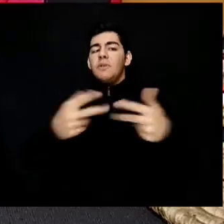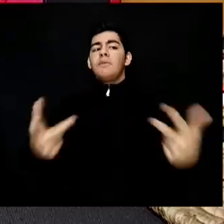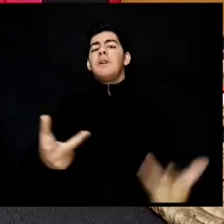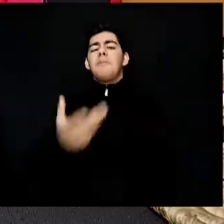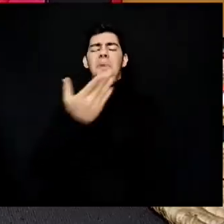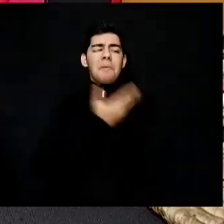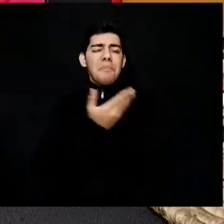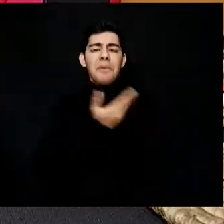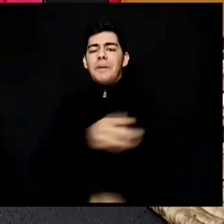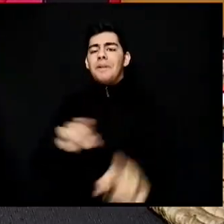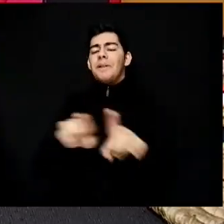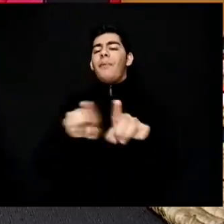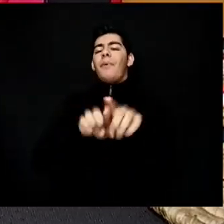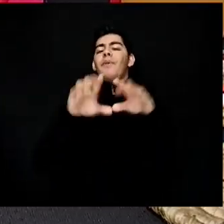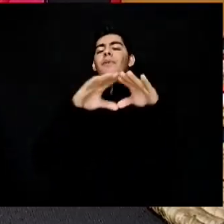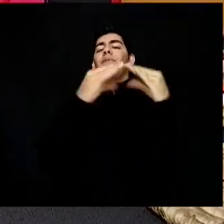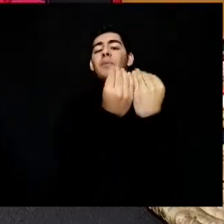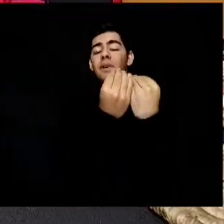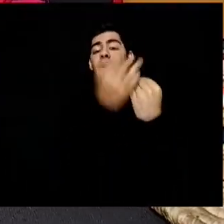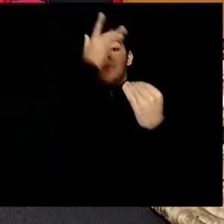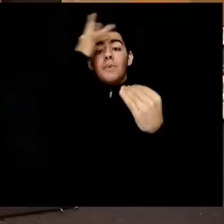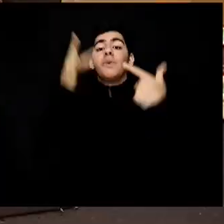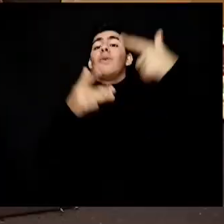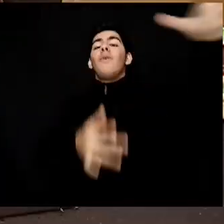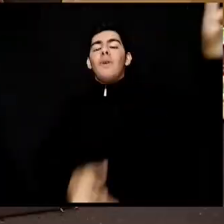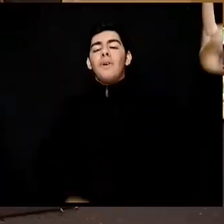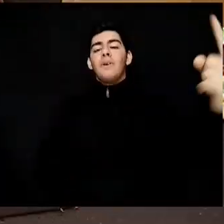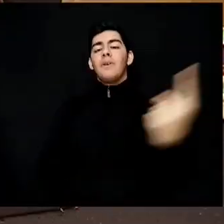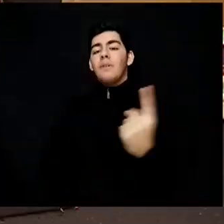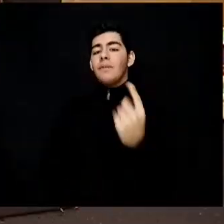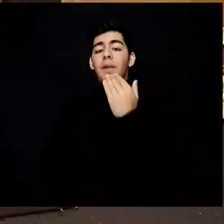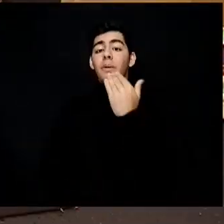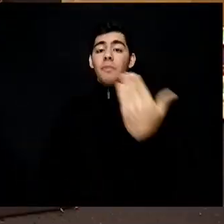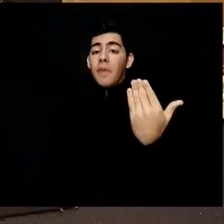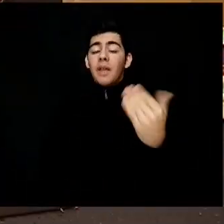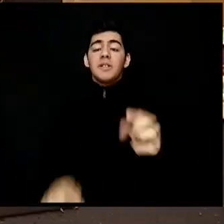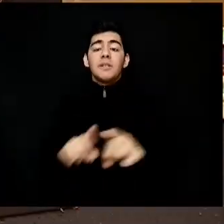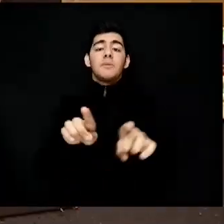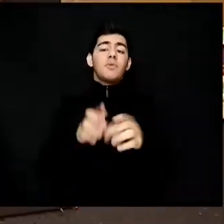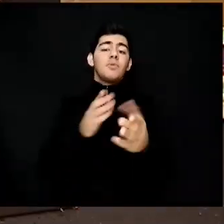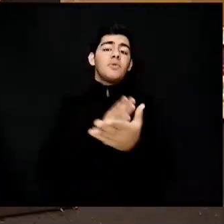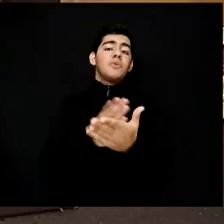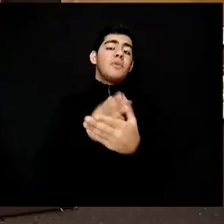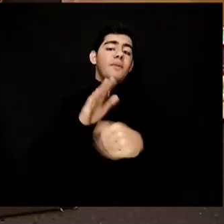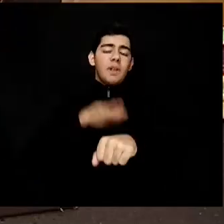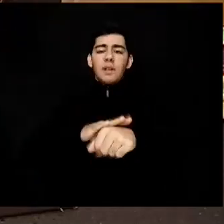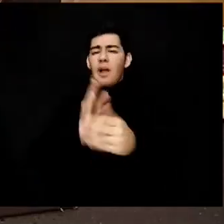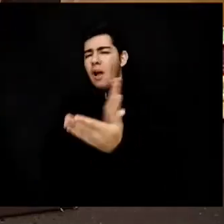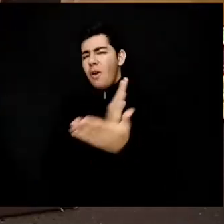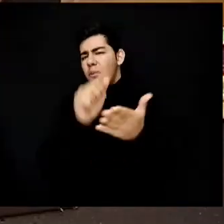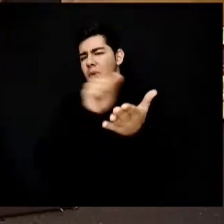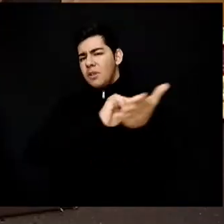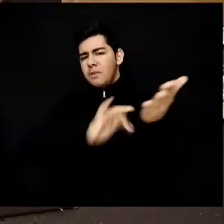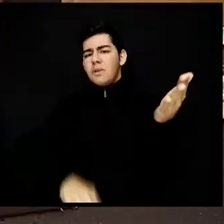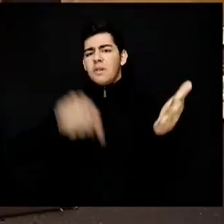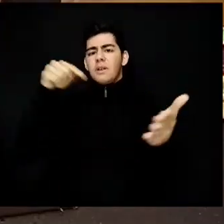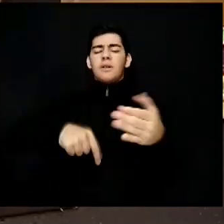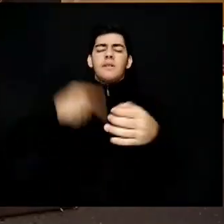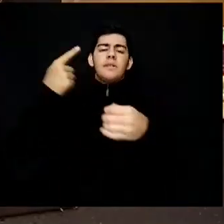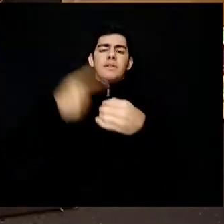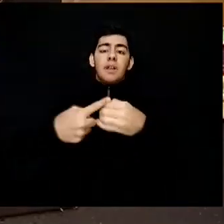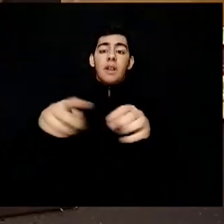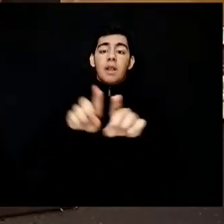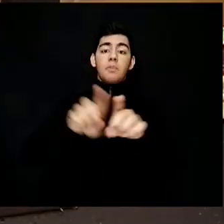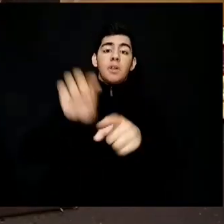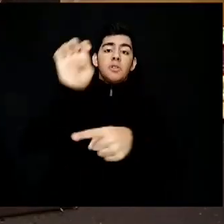começam a pedir. Aí comecei a fazer os eventos, as atividades na cidade, fora da cidade, fora do estado,